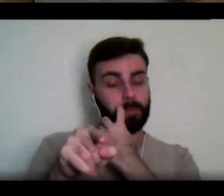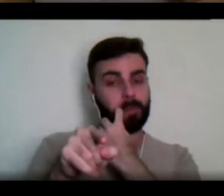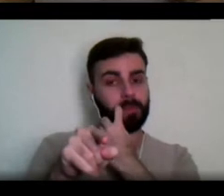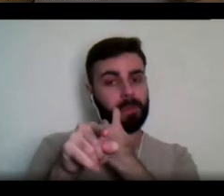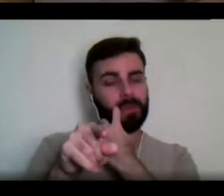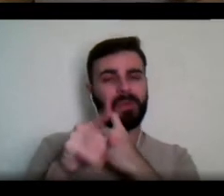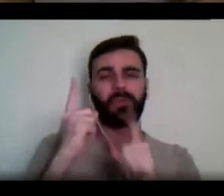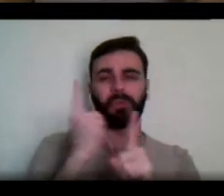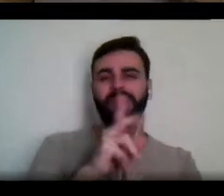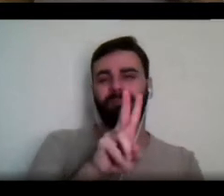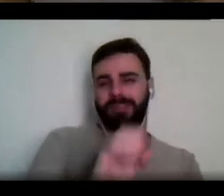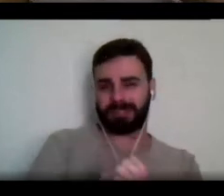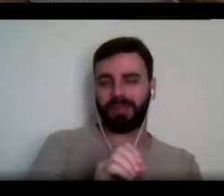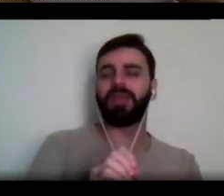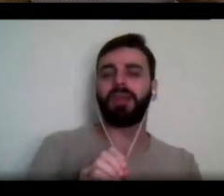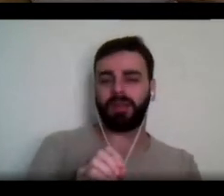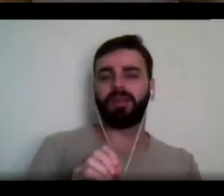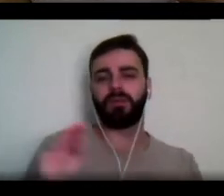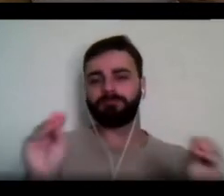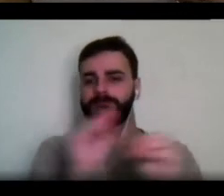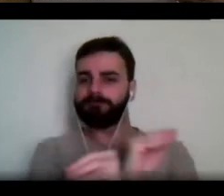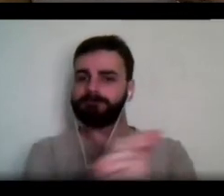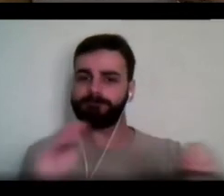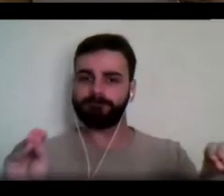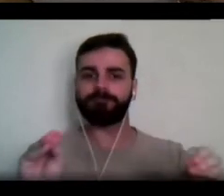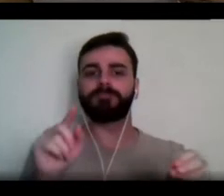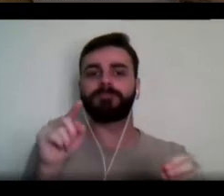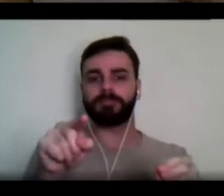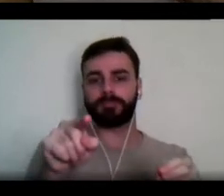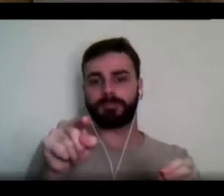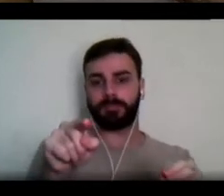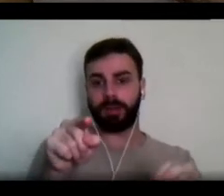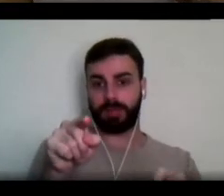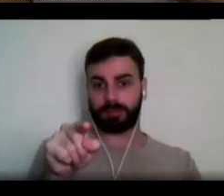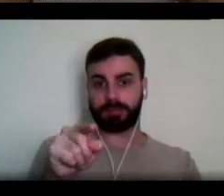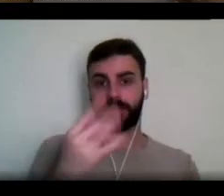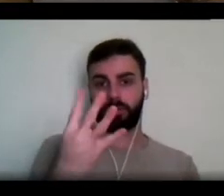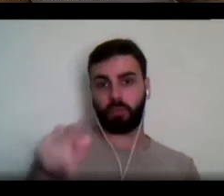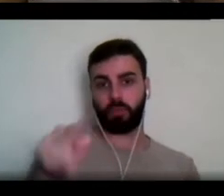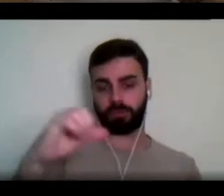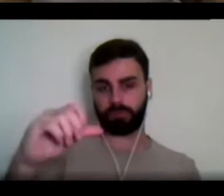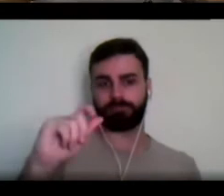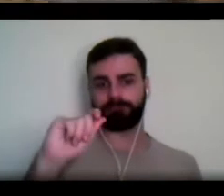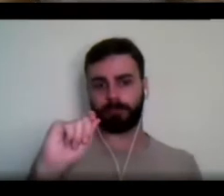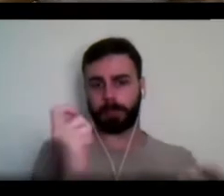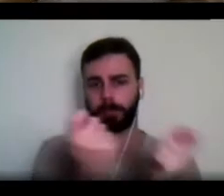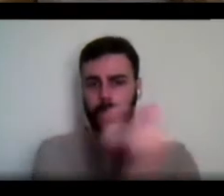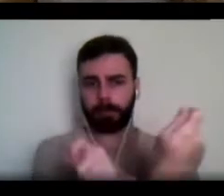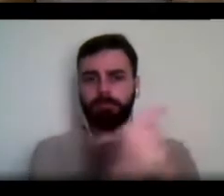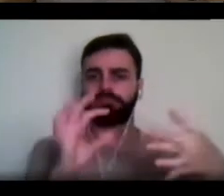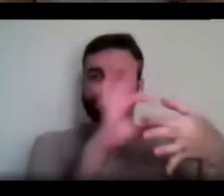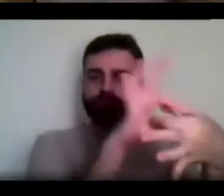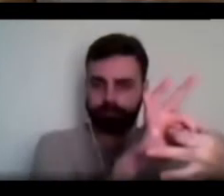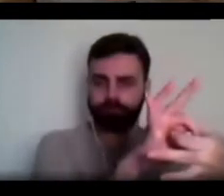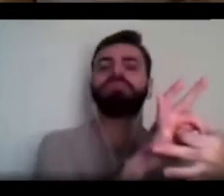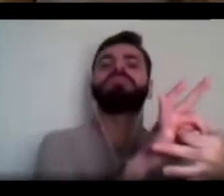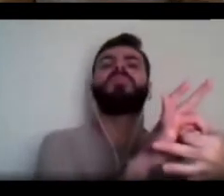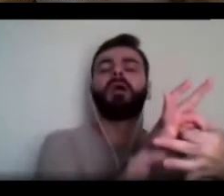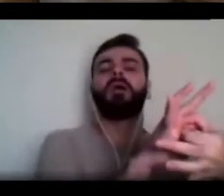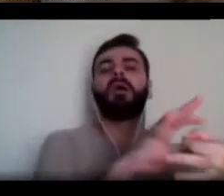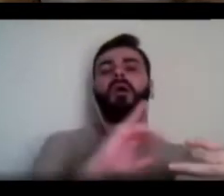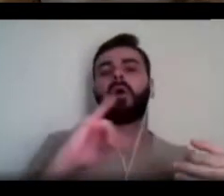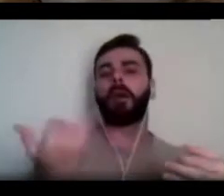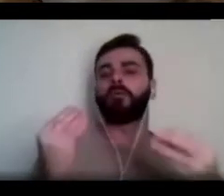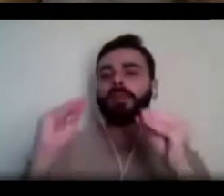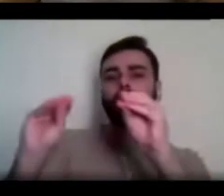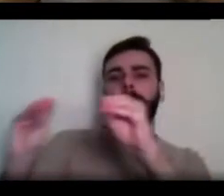fazer com que essa equação aqui ficasse dessa forma, e aí eu vou lá no Google, coloco os valores de A, B e C,